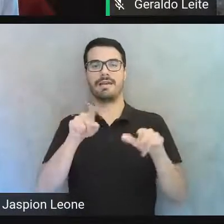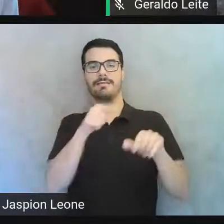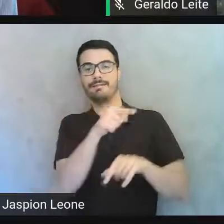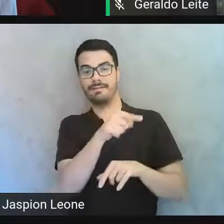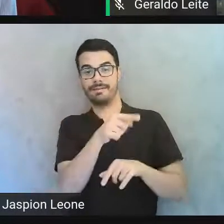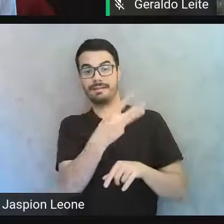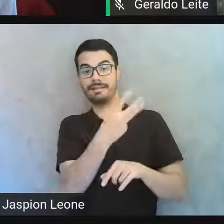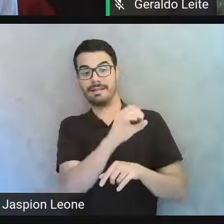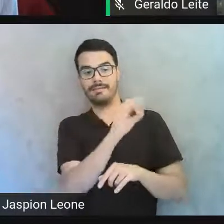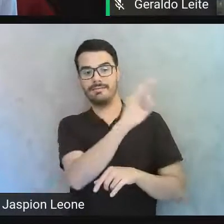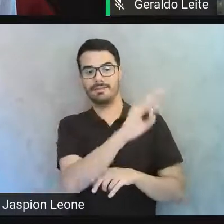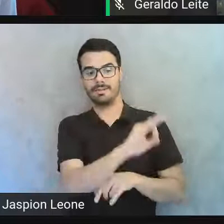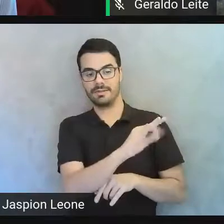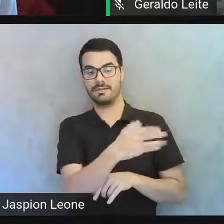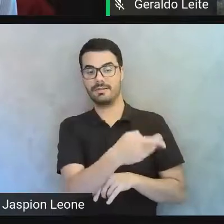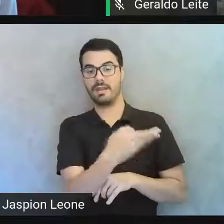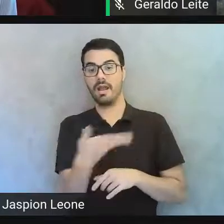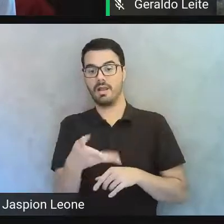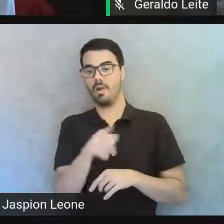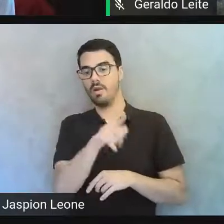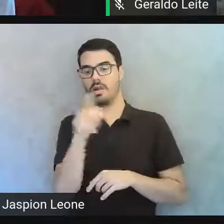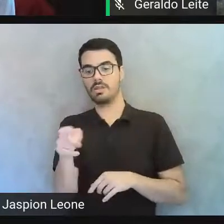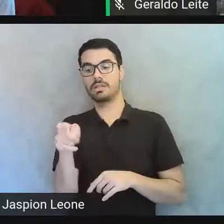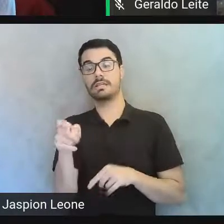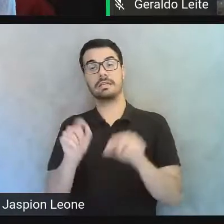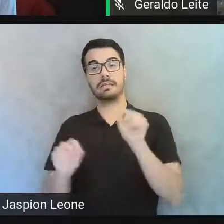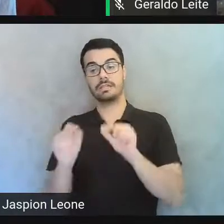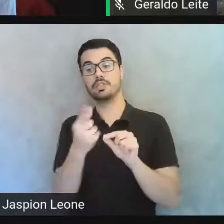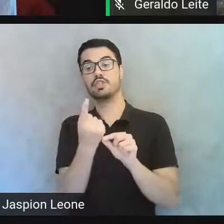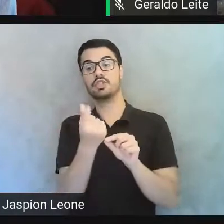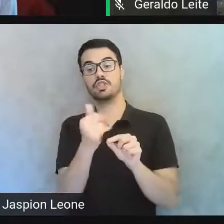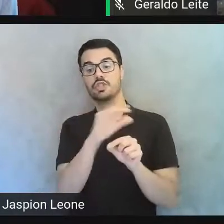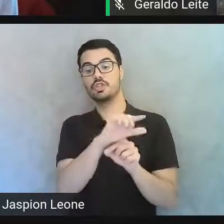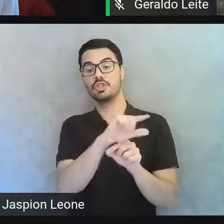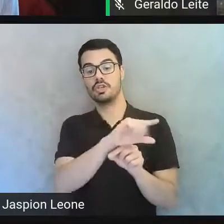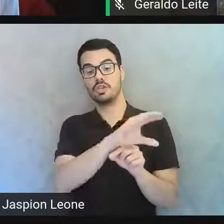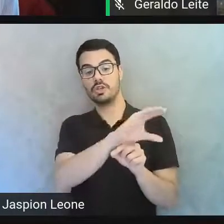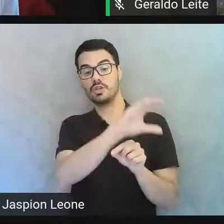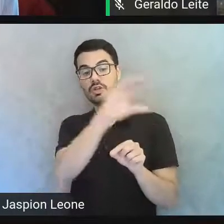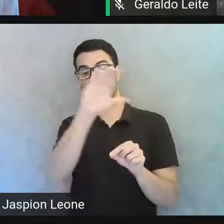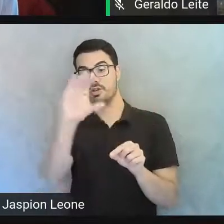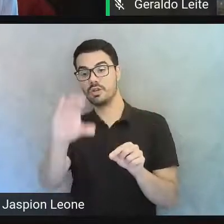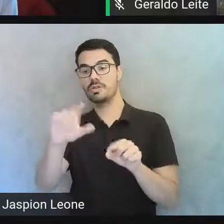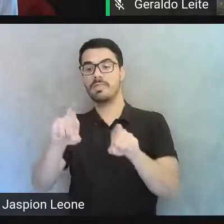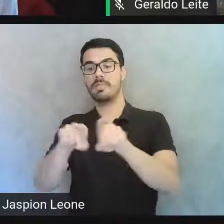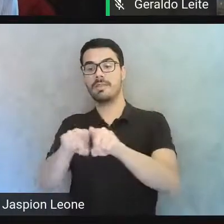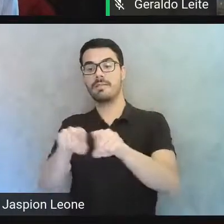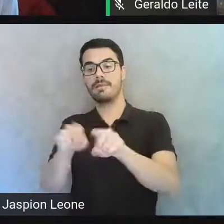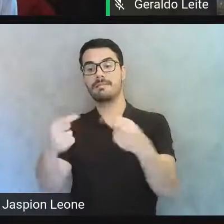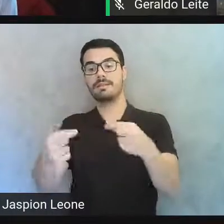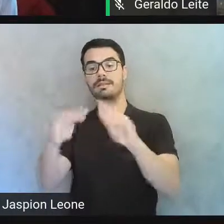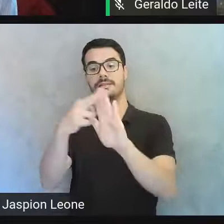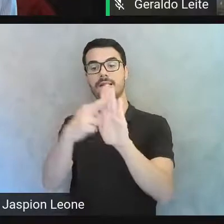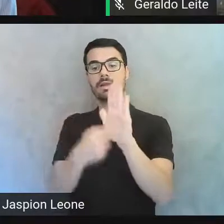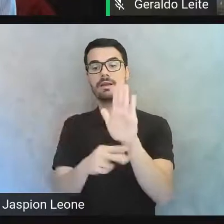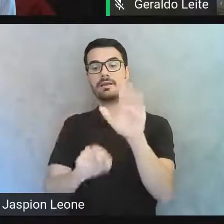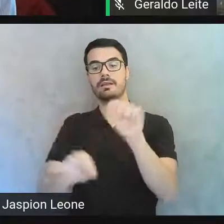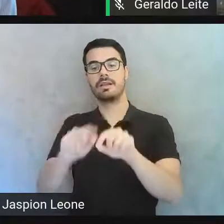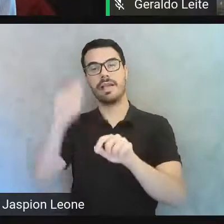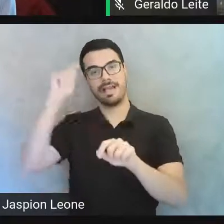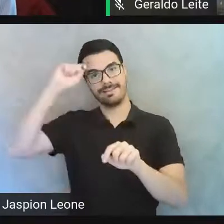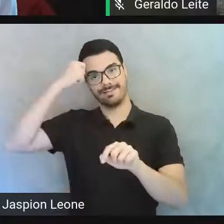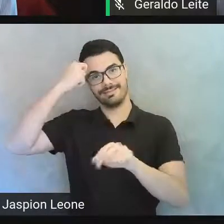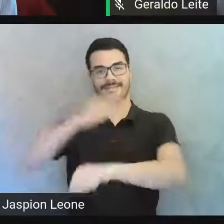femininas, e agora determinando que esse recurso seja distribuído segundo o critério racial,